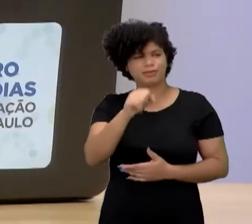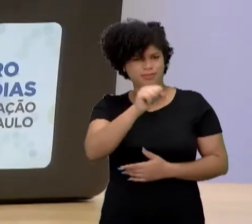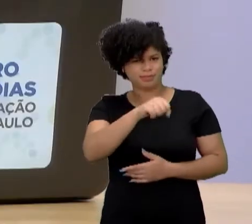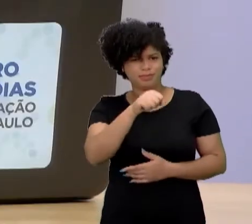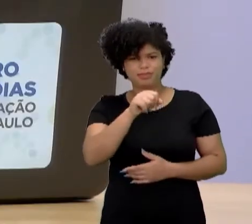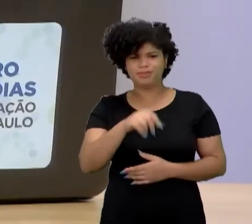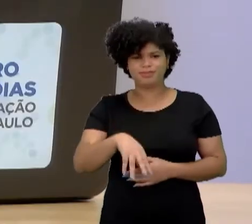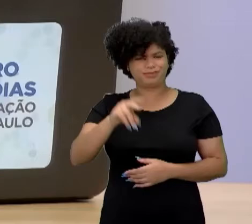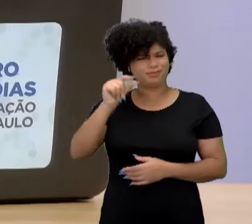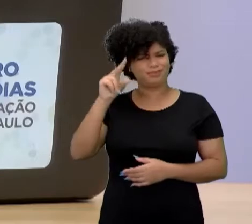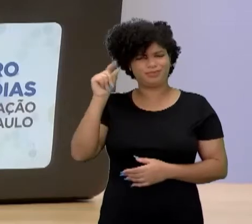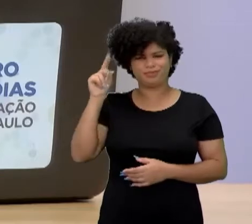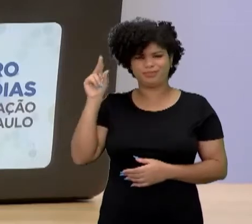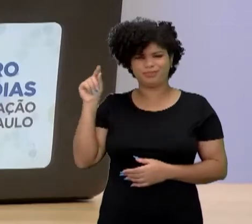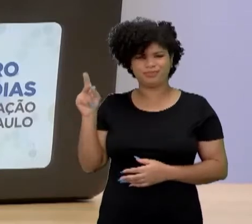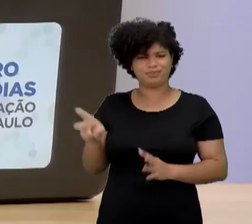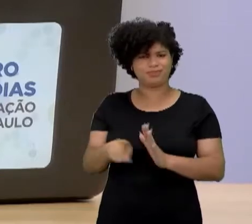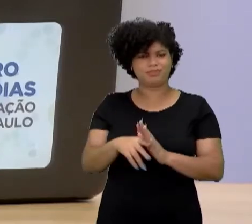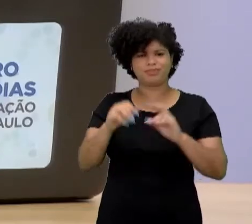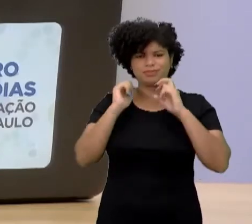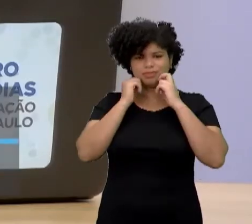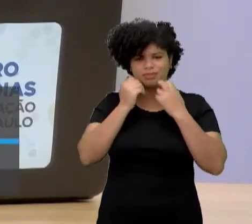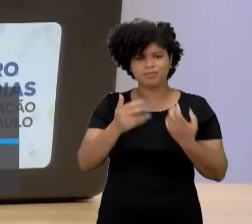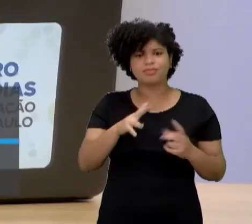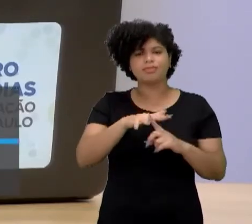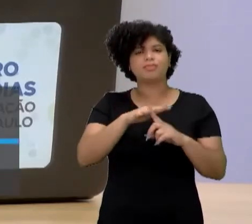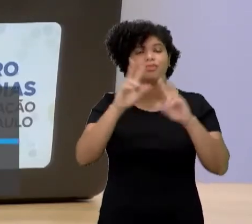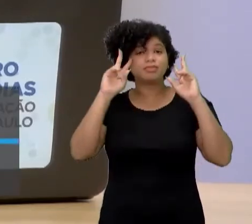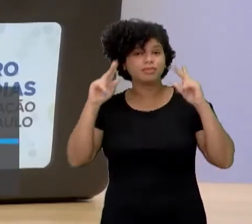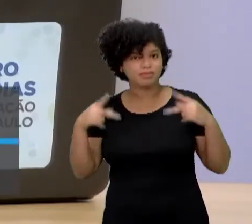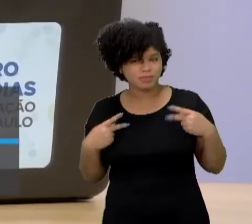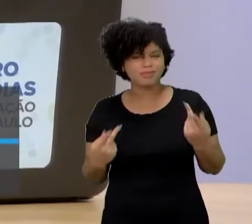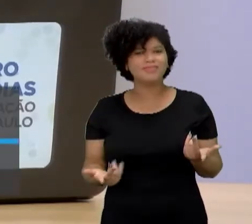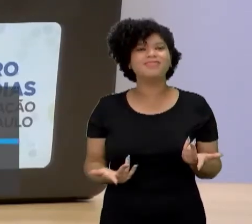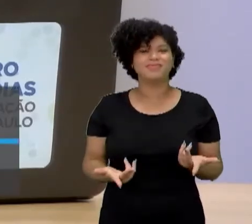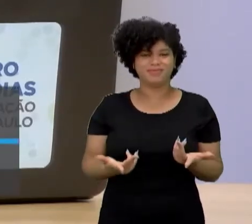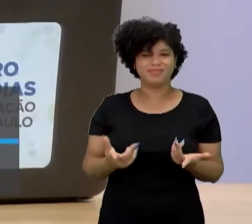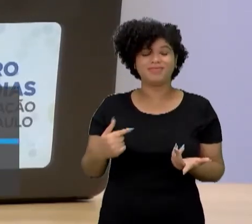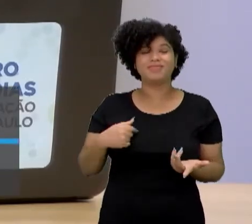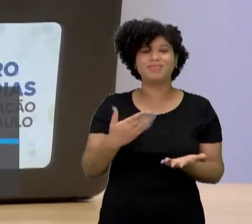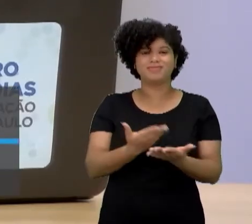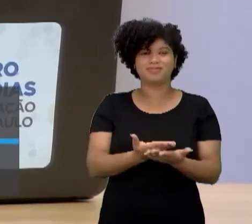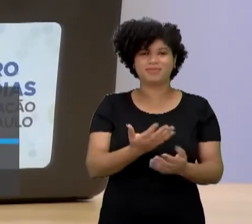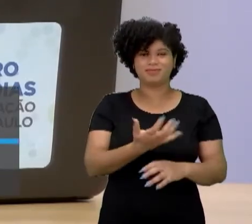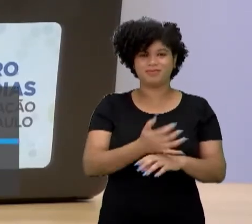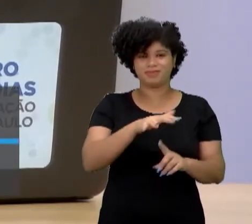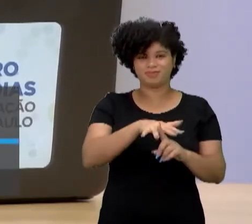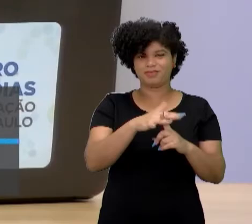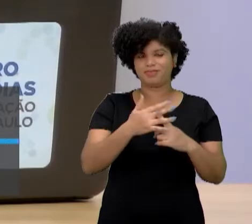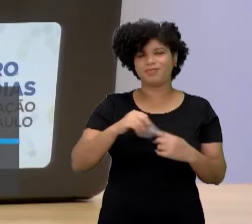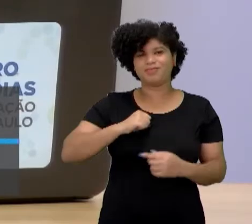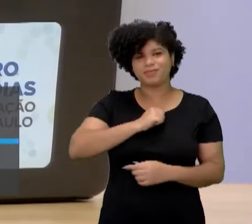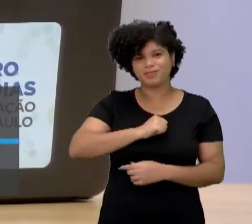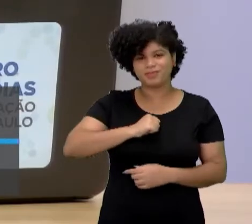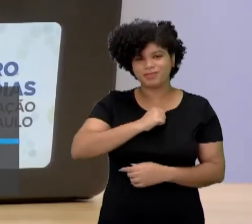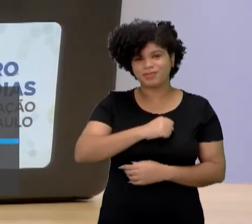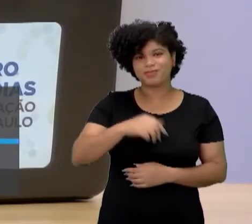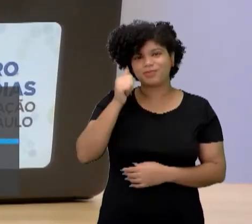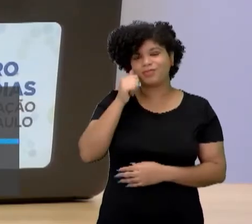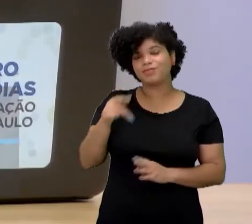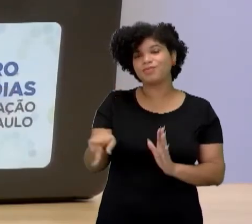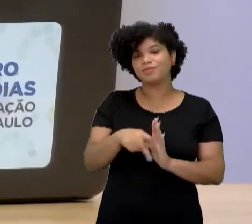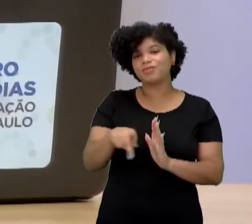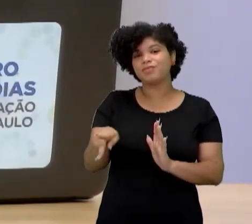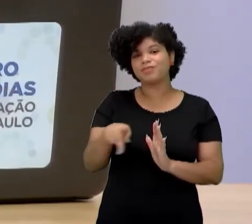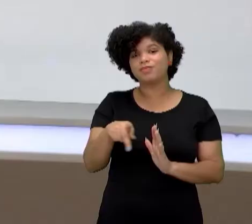Imagina, várias aulas de ciências humanas, várias aulas de sociologia aí. É sempre um prazer estar com vocês aqui. Tava com saudade, falei, Georgia,